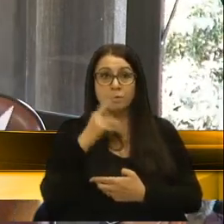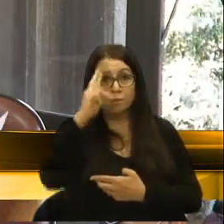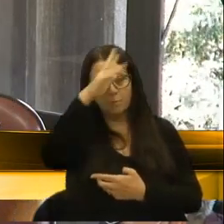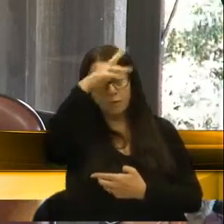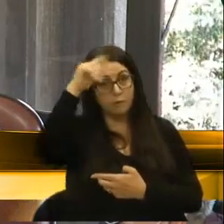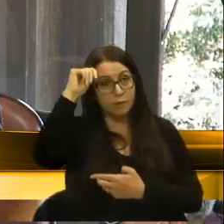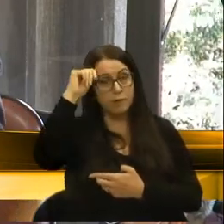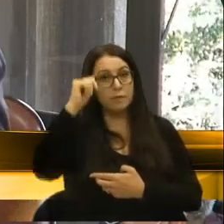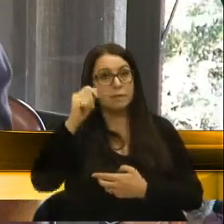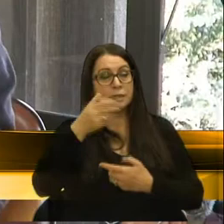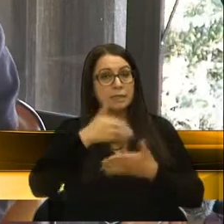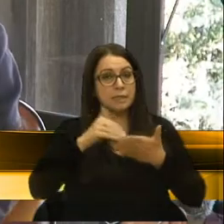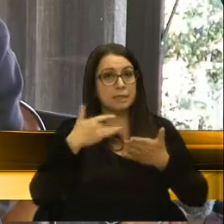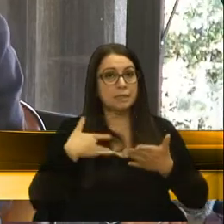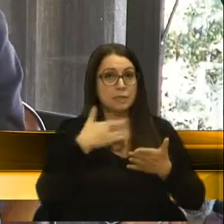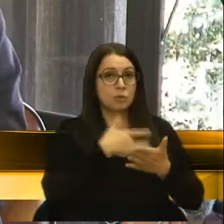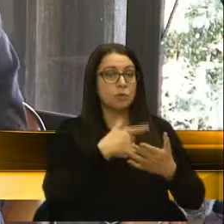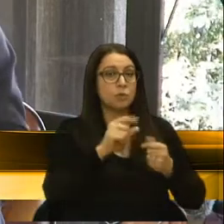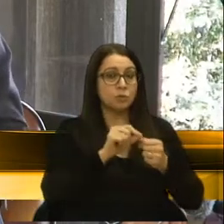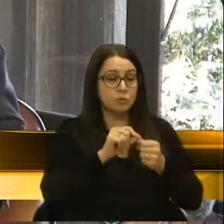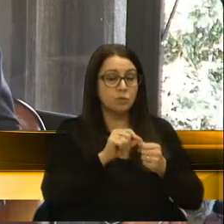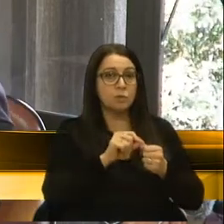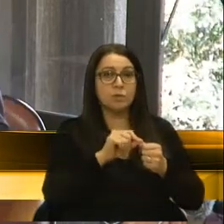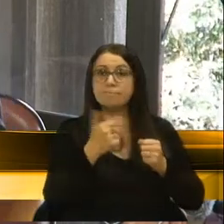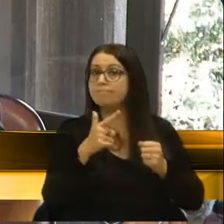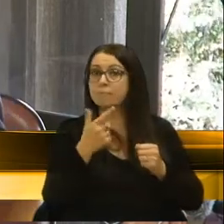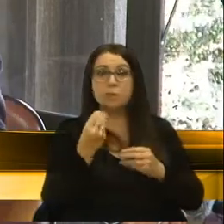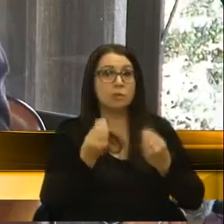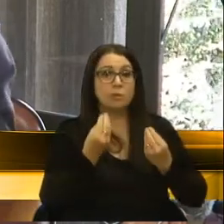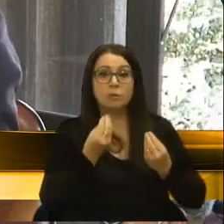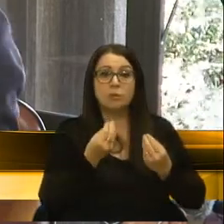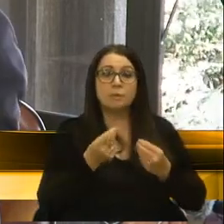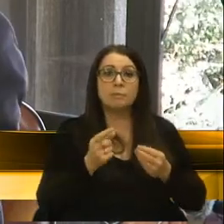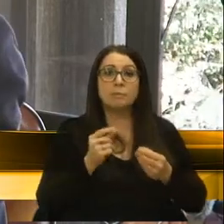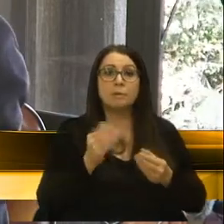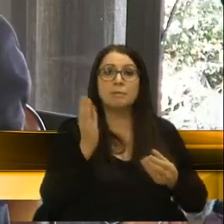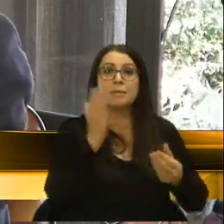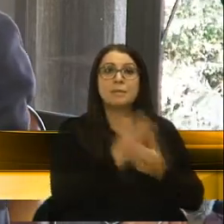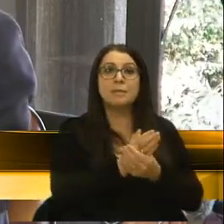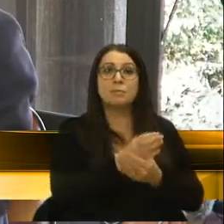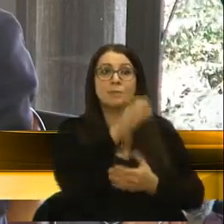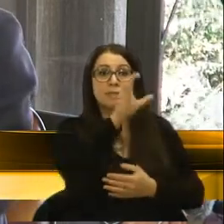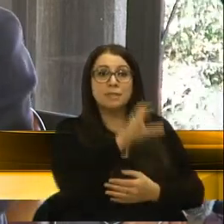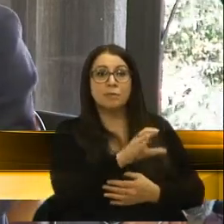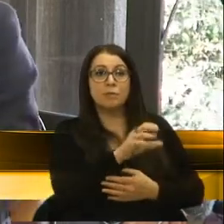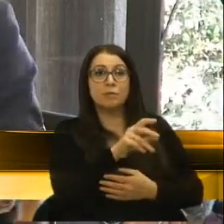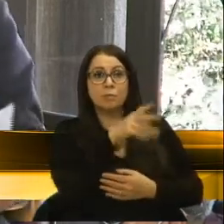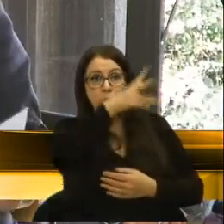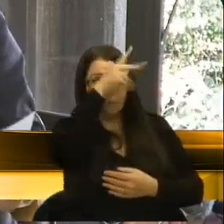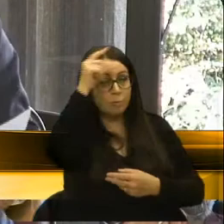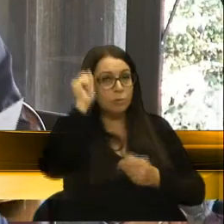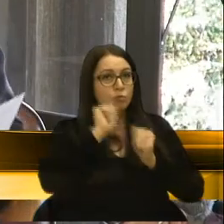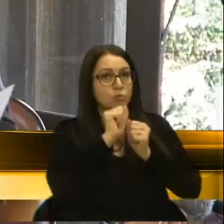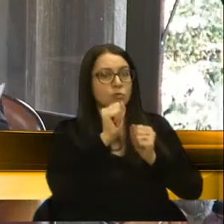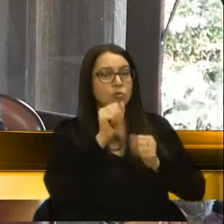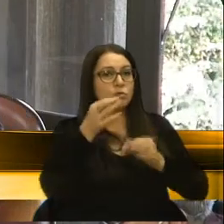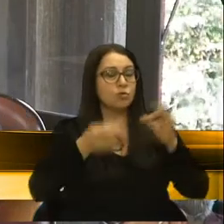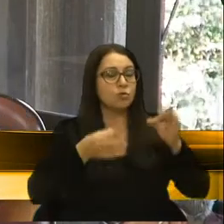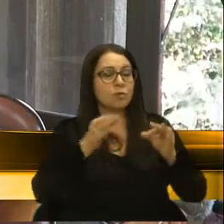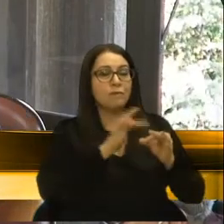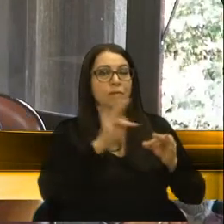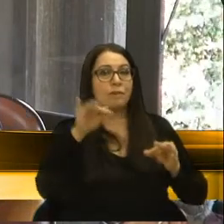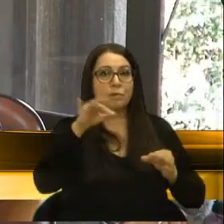da Saúde, na promoção que fez, não contente, ingressou com uma ação civil pública, junto à Justiça Federal aqui em Caxias do